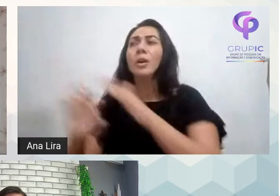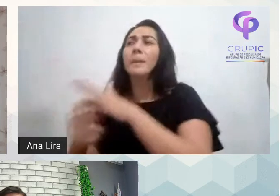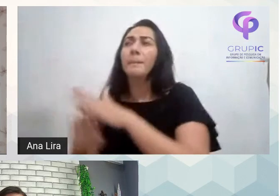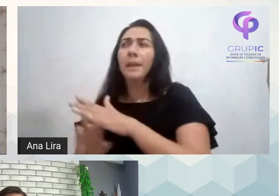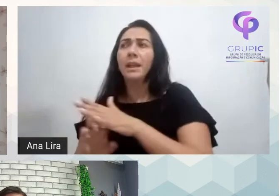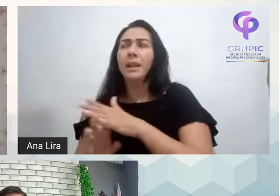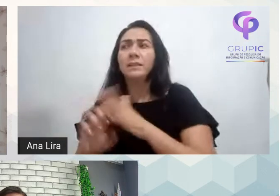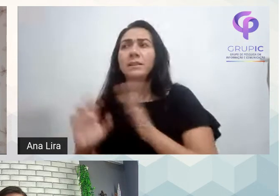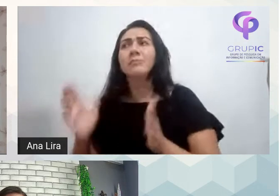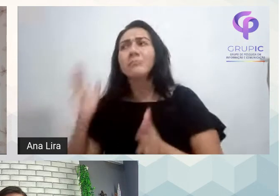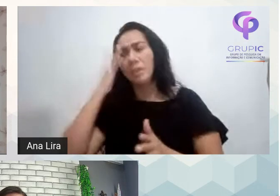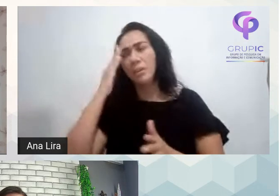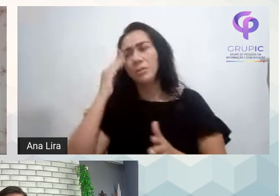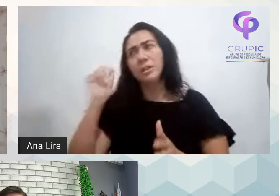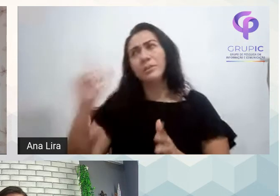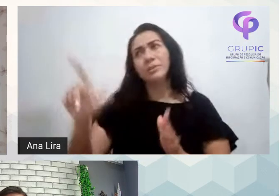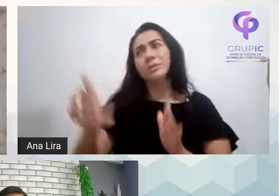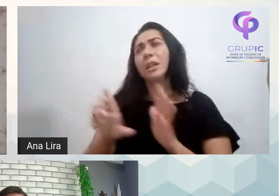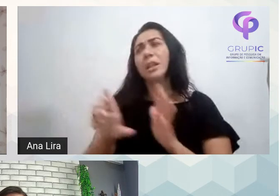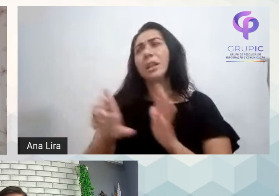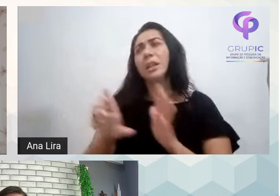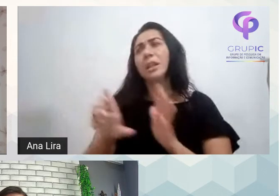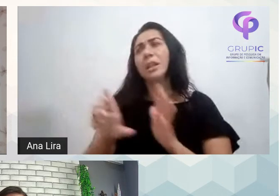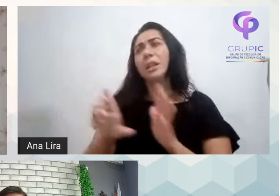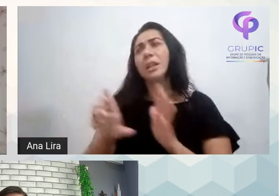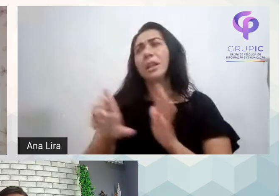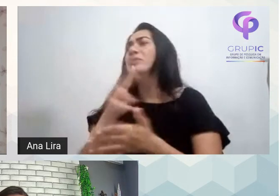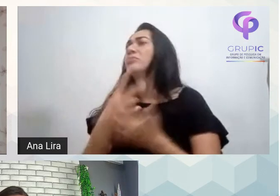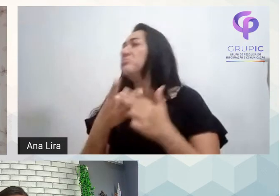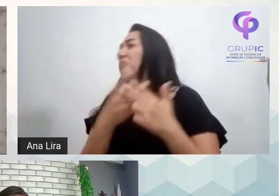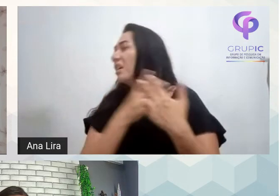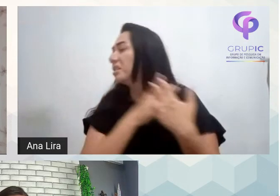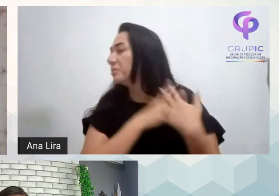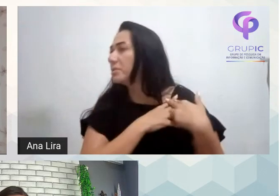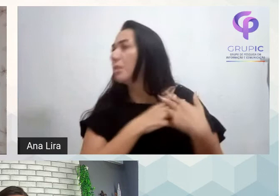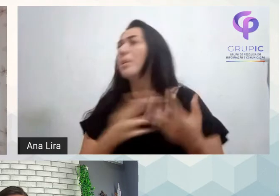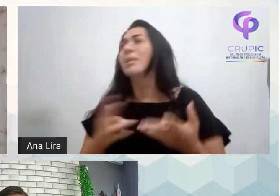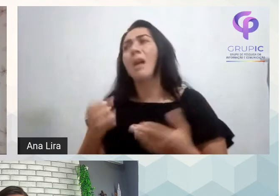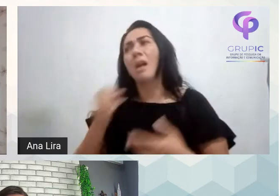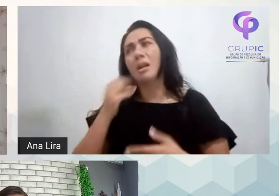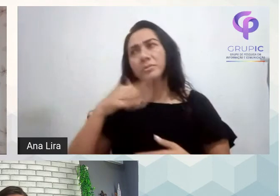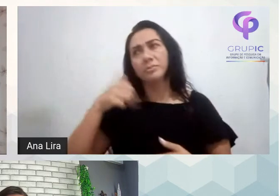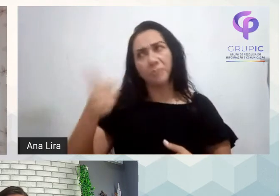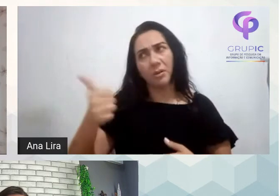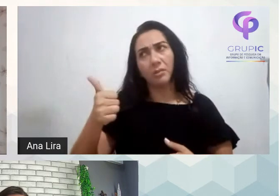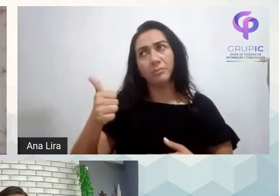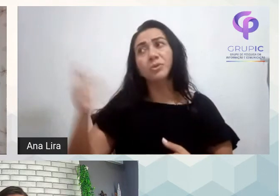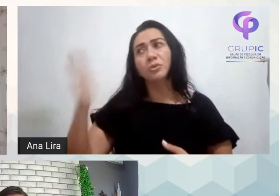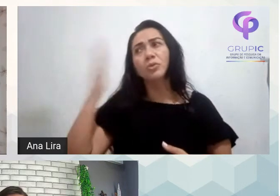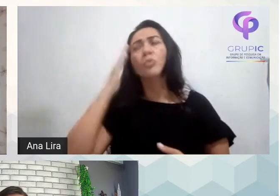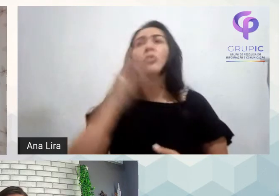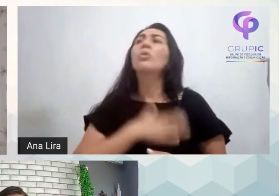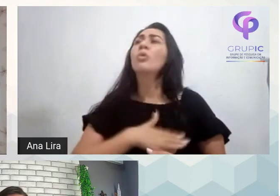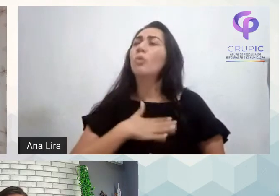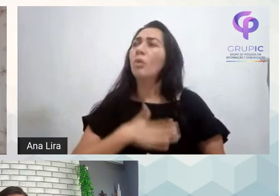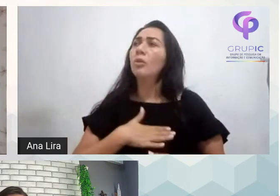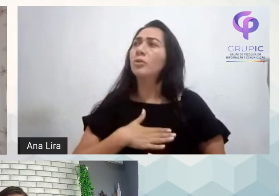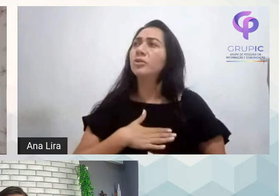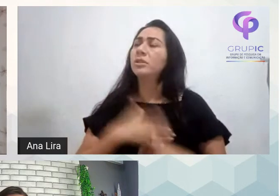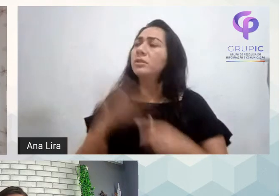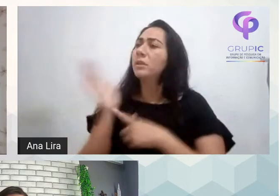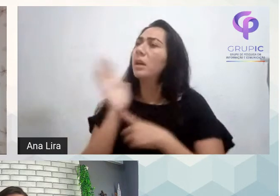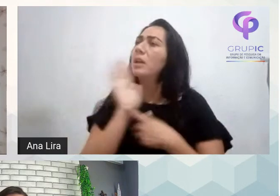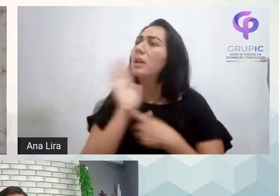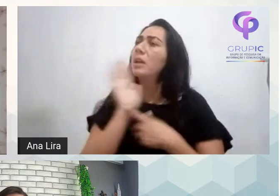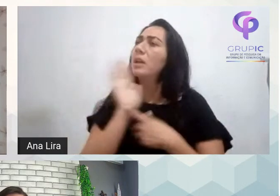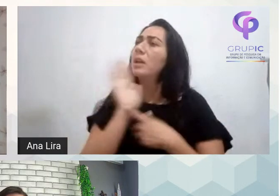vocês têm interesse numa vertente educacional. O meu projeto ele engloba oficinas. Essas